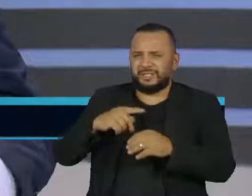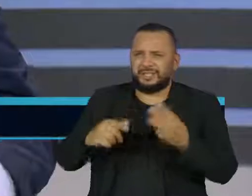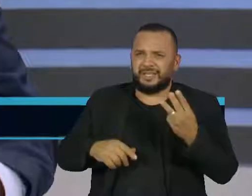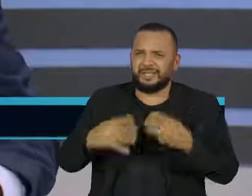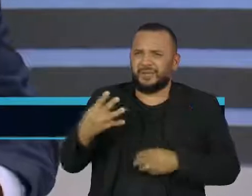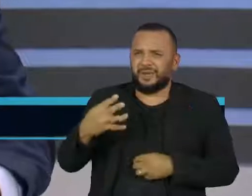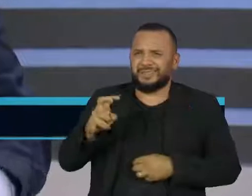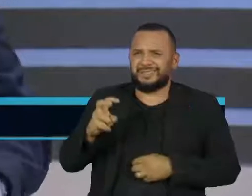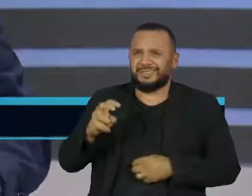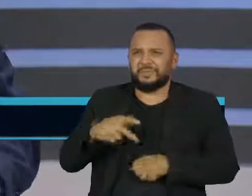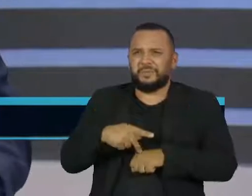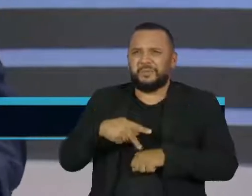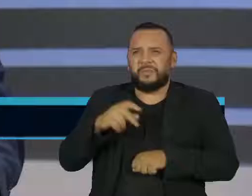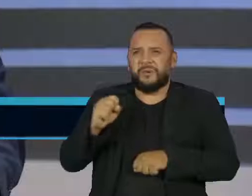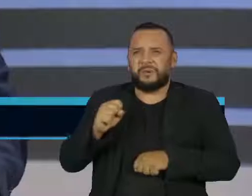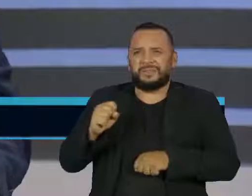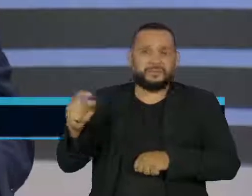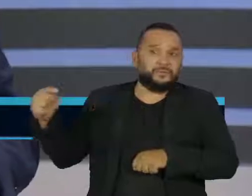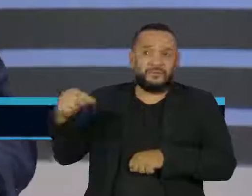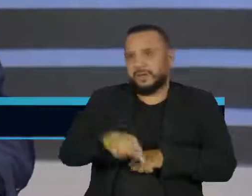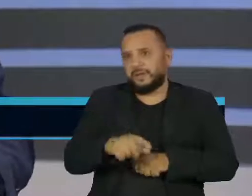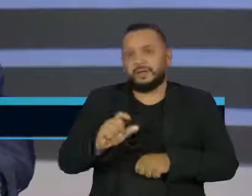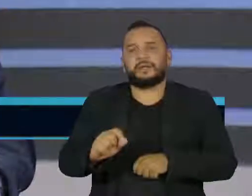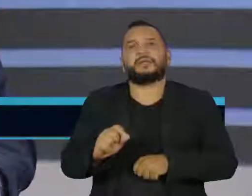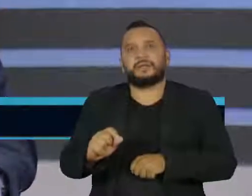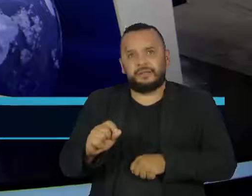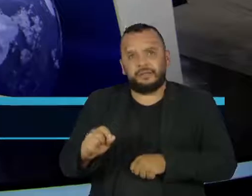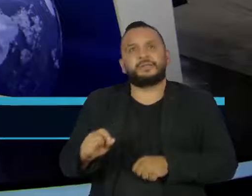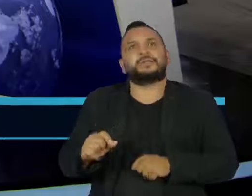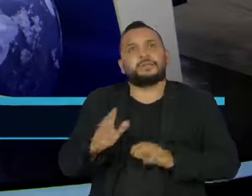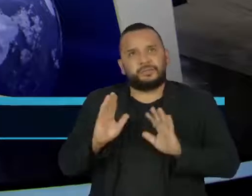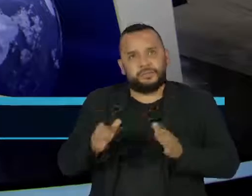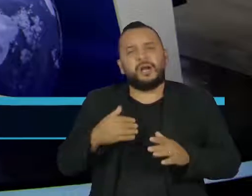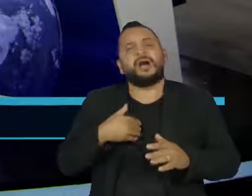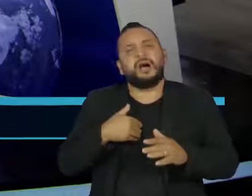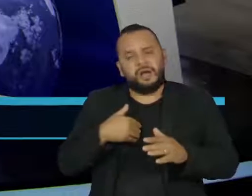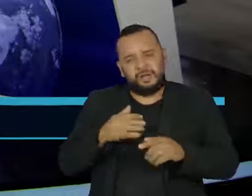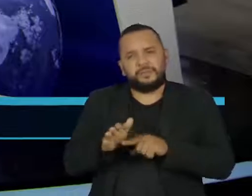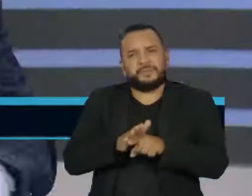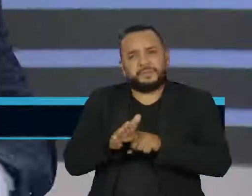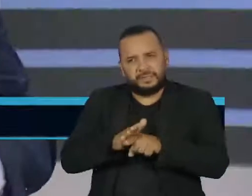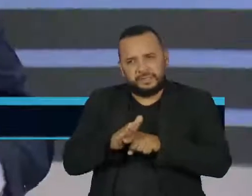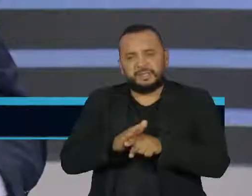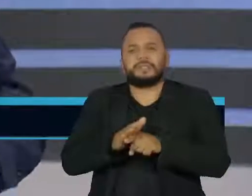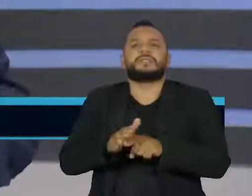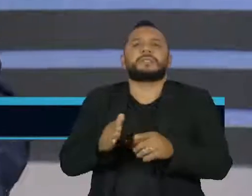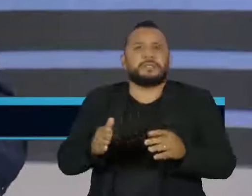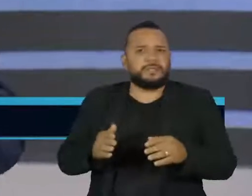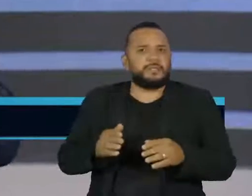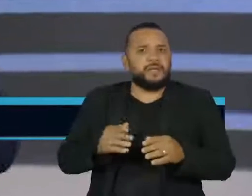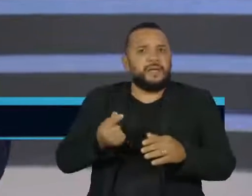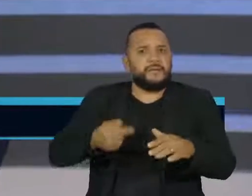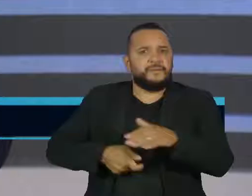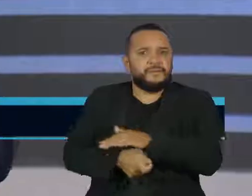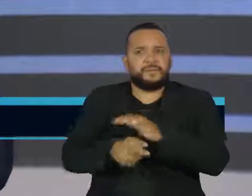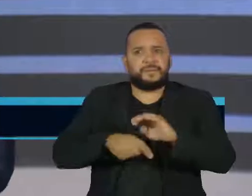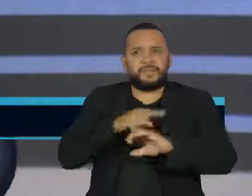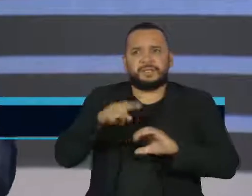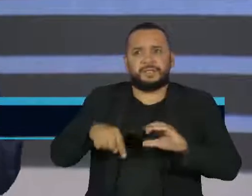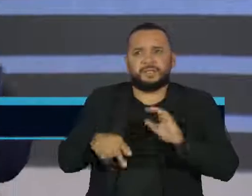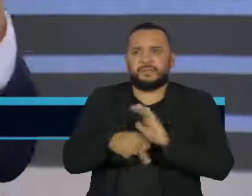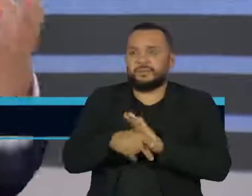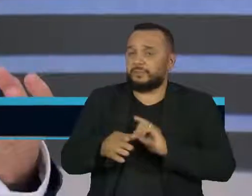nada aqui. Aprenderam, vieram para cá e fizeram essa revolução da pesquisa, tecnológica, da pesquisa, do investimento em ciência e tecnologia. Aí